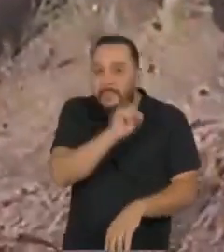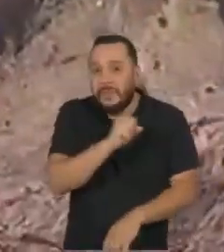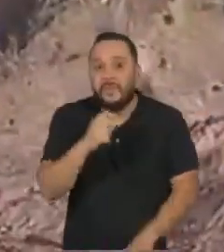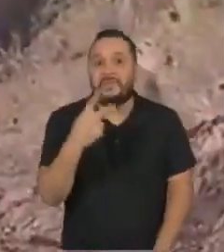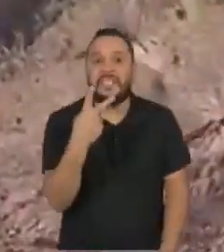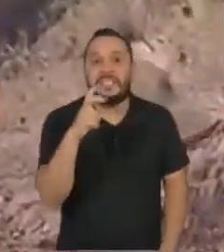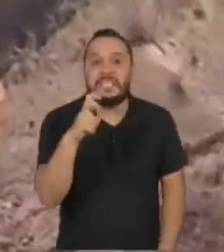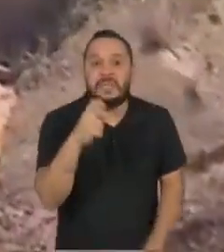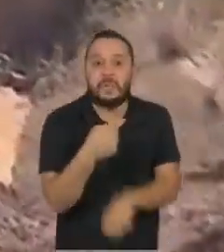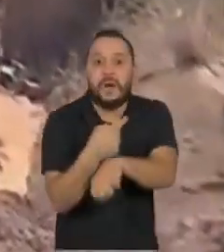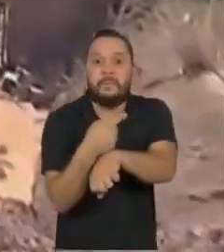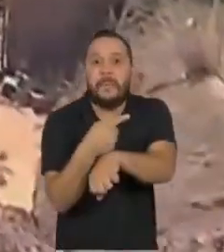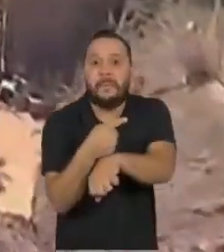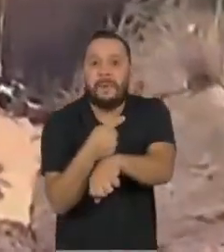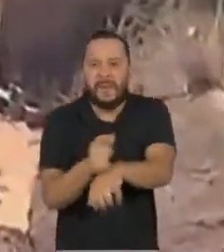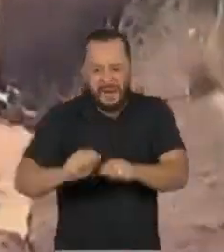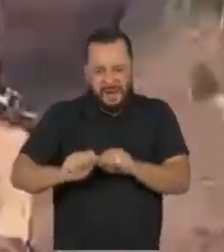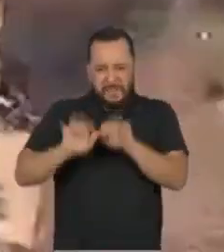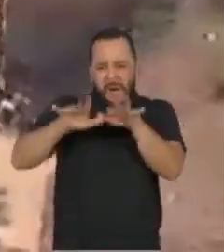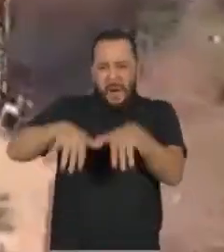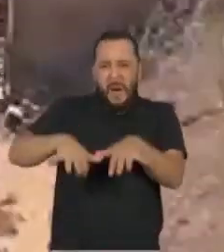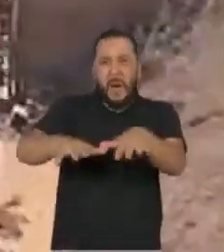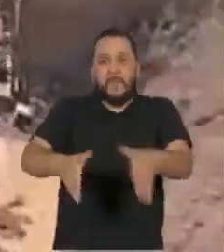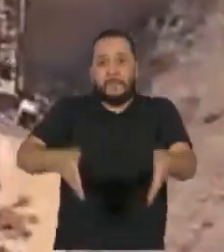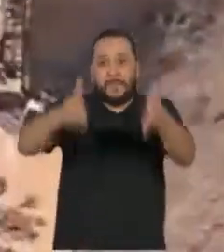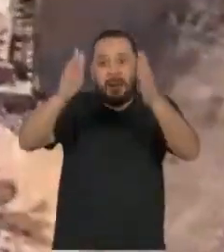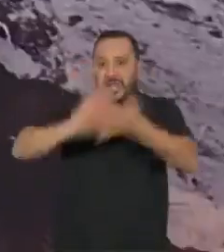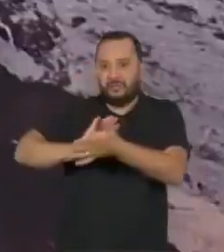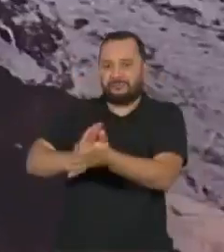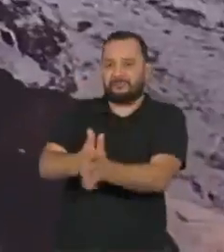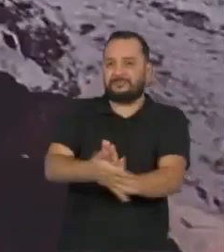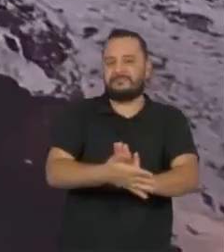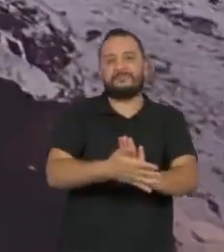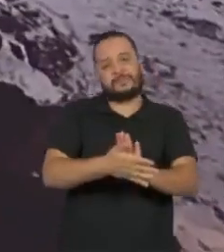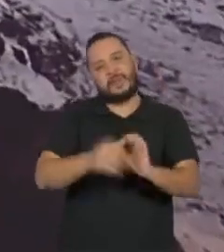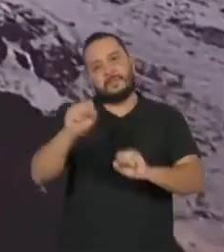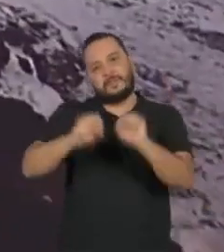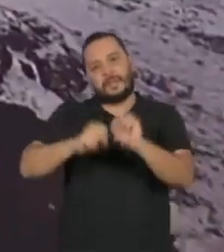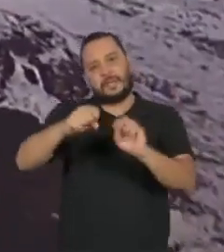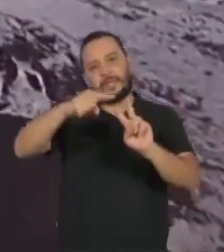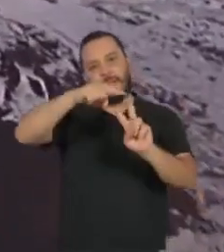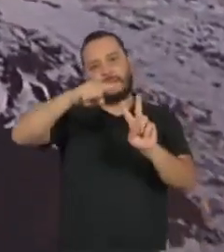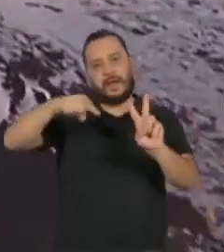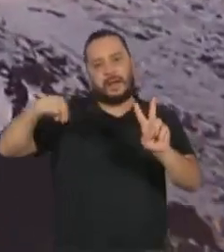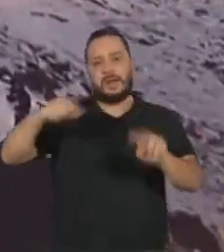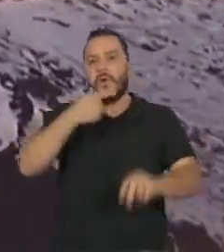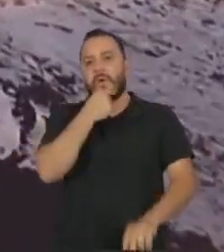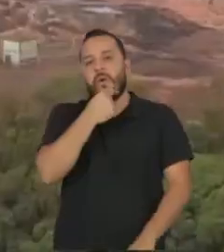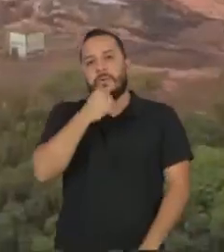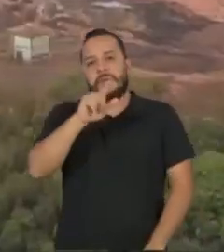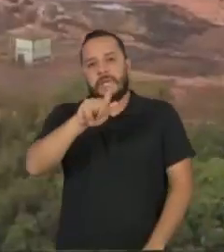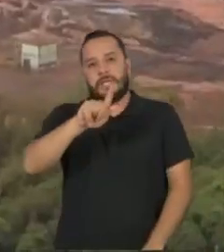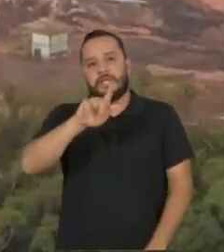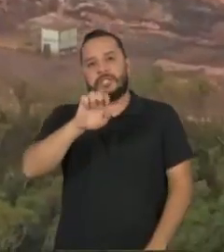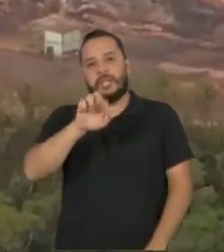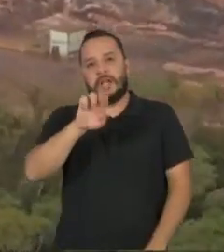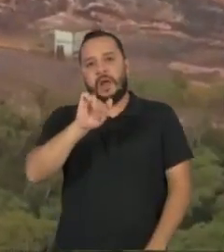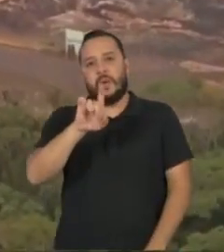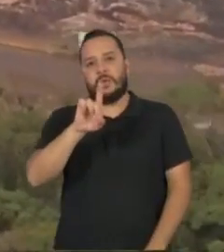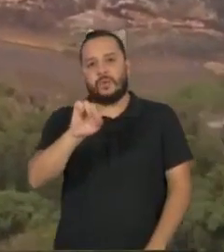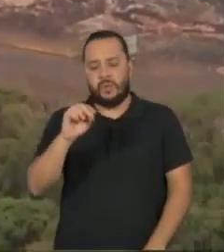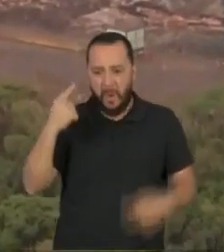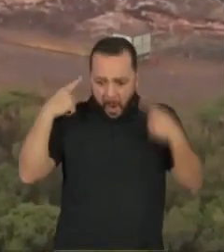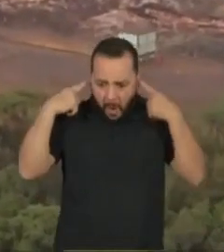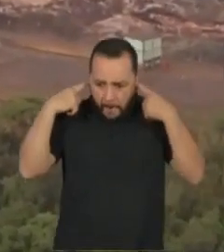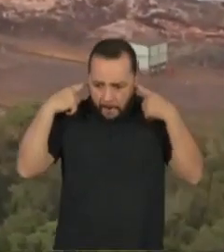segundos, a onda de lama atingiu a parte administrativa da mineradora Vale. O Geraldo estava numa sala perto do restaurante quando ouviu um